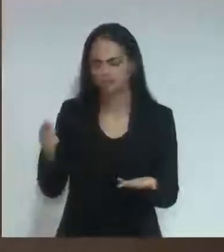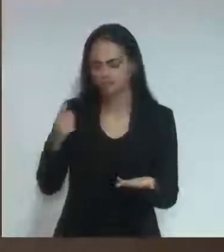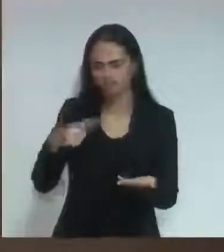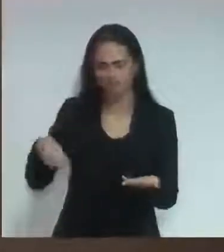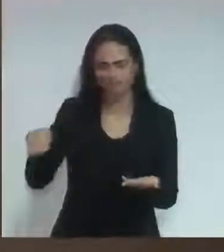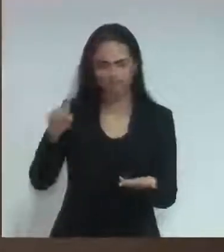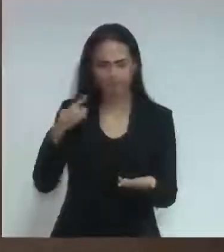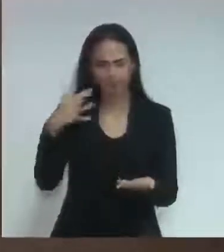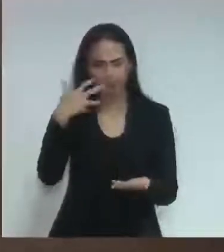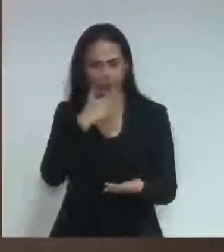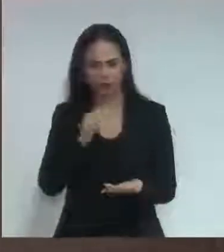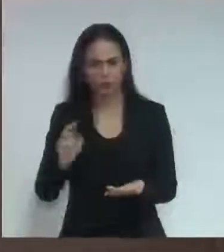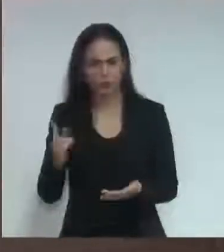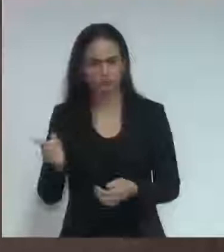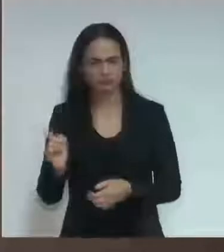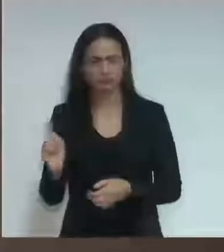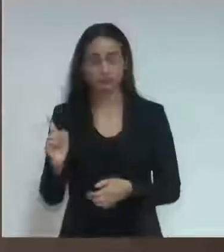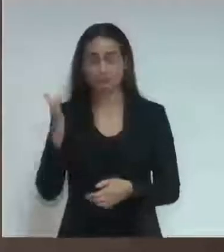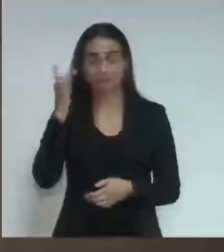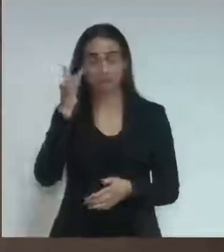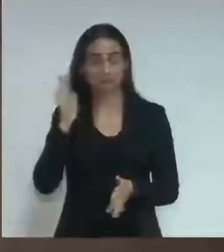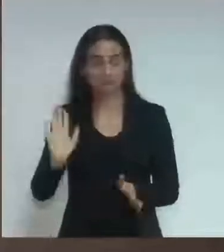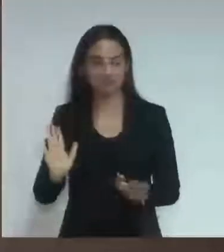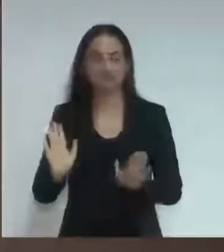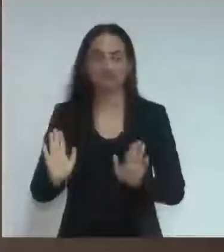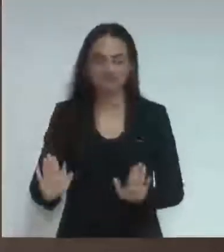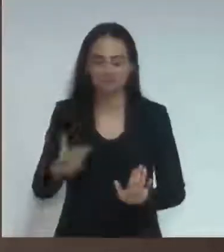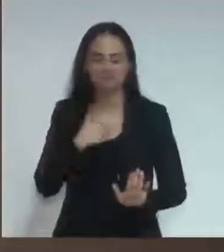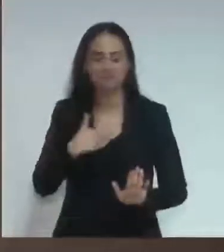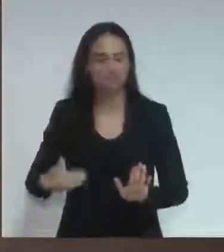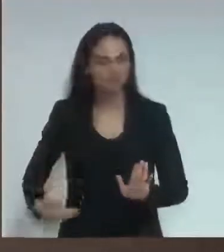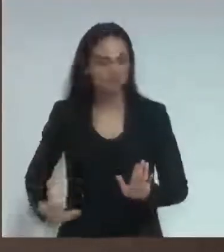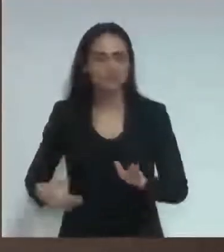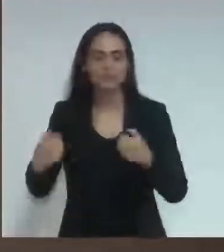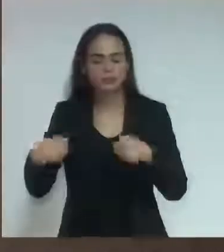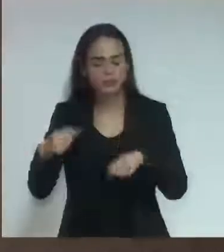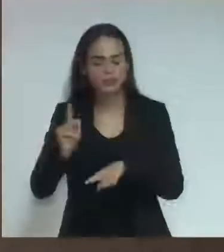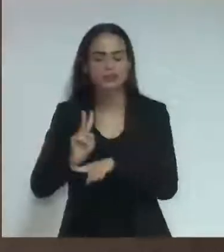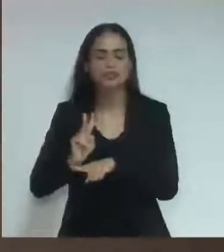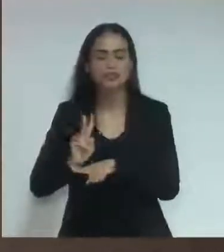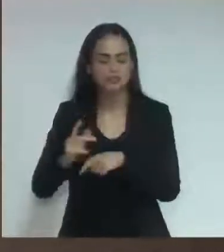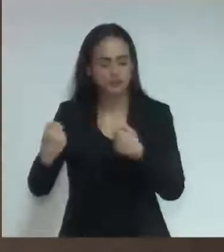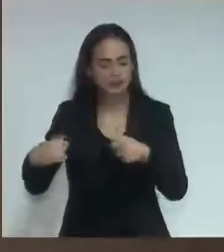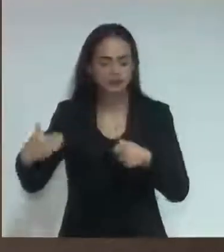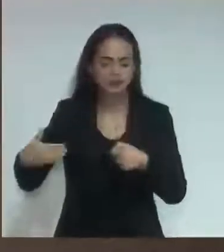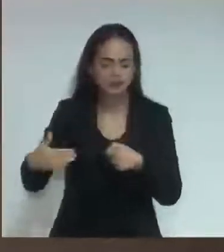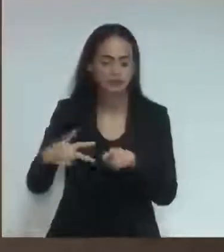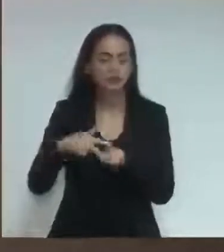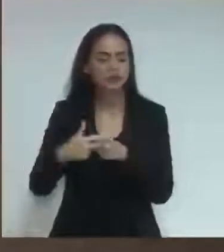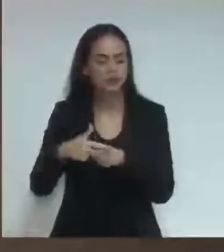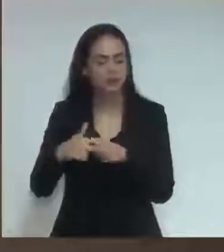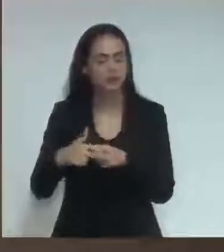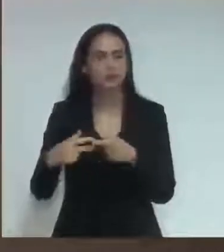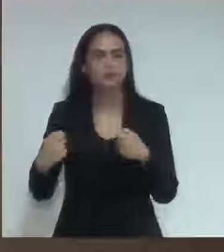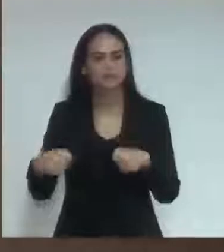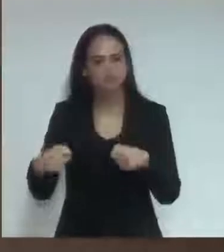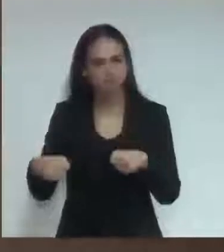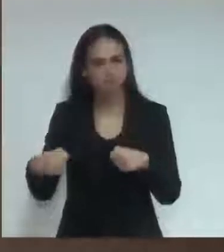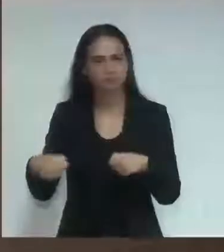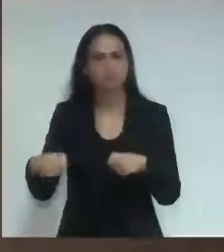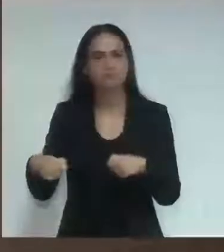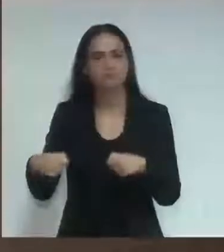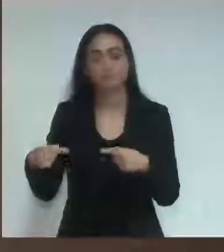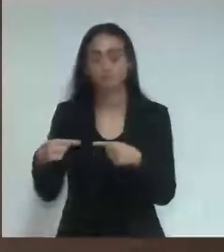aquilo é bonito ou não, mas o fato é que é um prédio público que tem que ser preservado, tem que ser feita a manutenção e, sobretudo, tem que ter ali, pensar numa